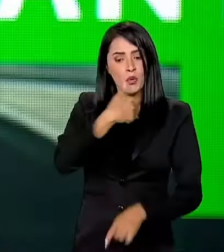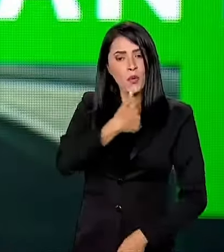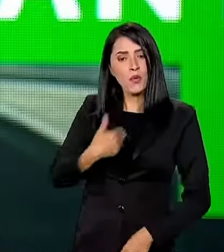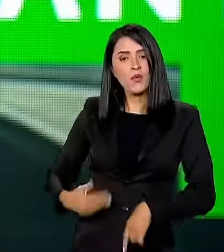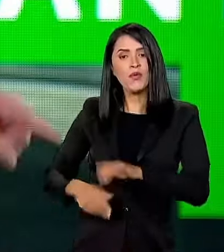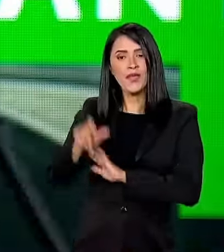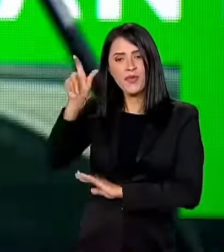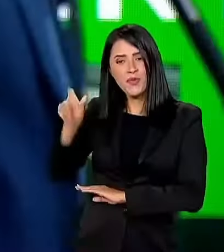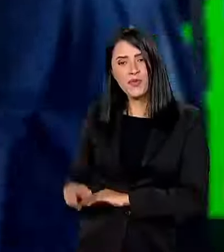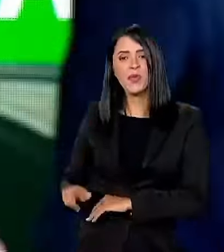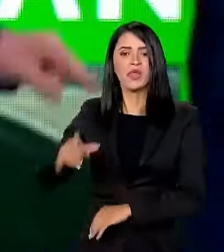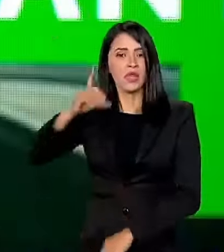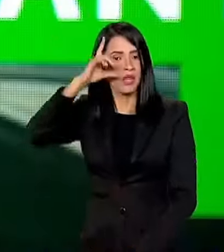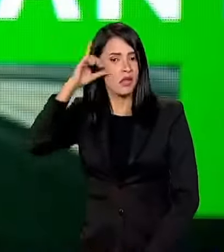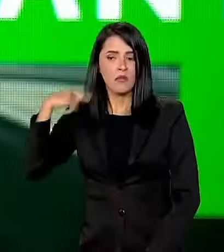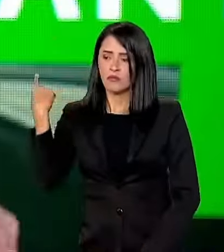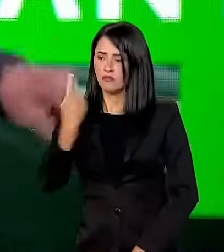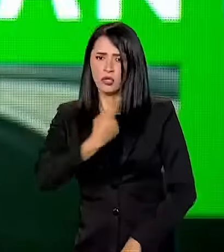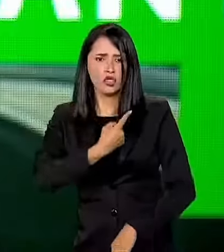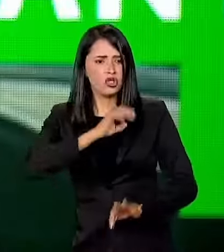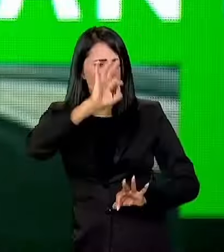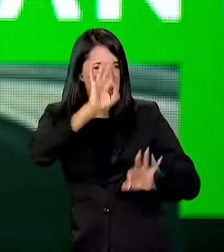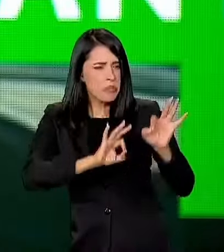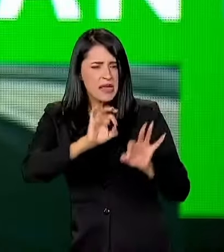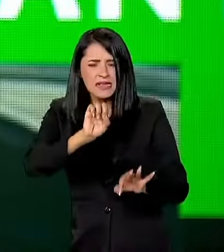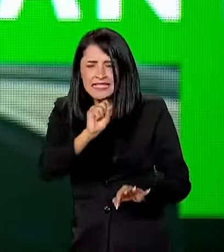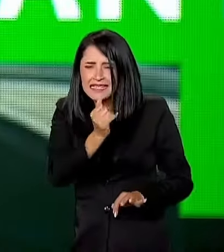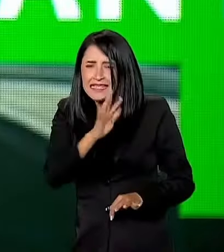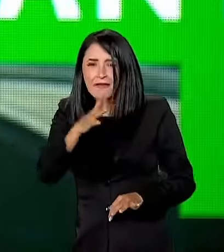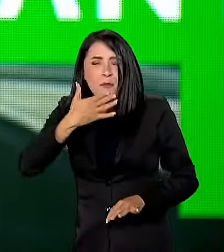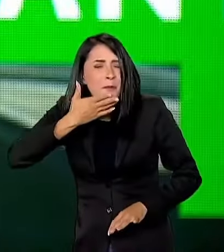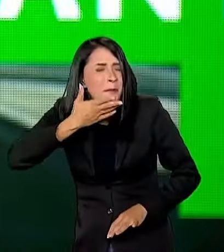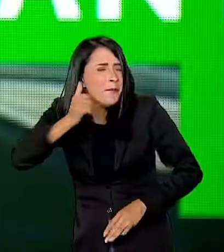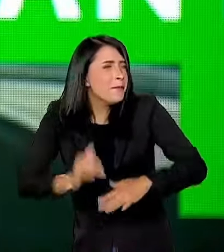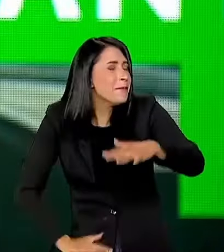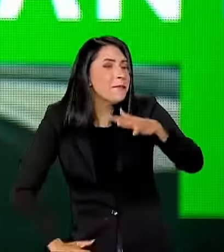a gente teve os maiores planos safra da história desse país.